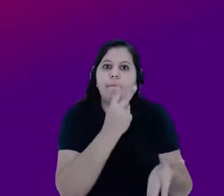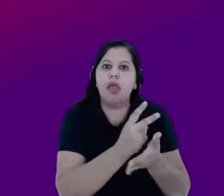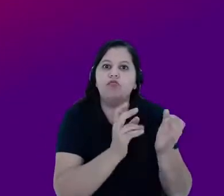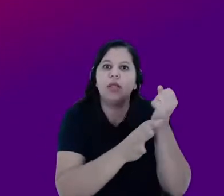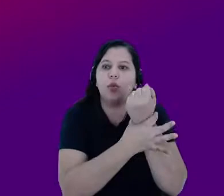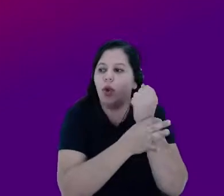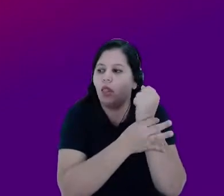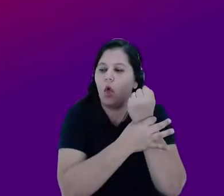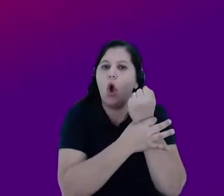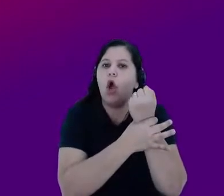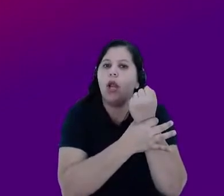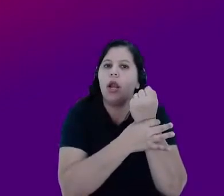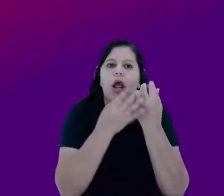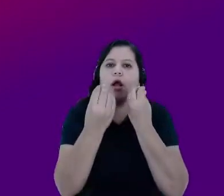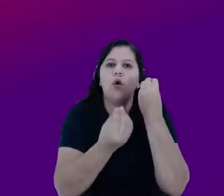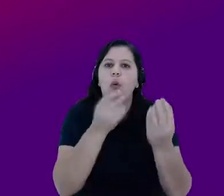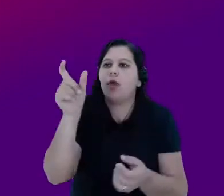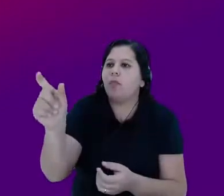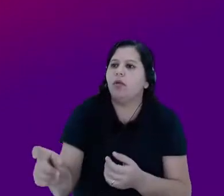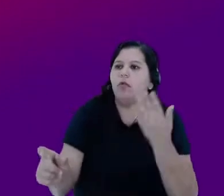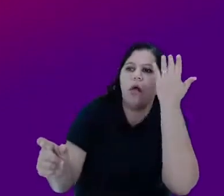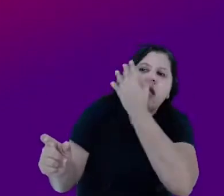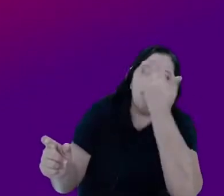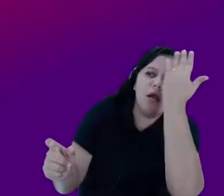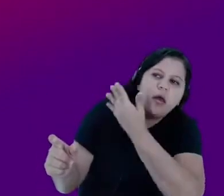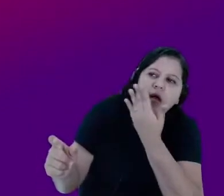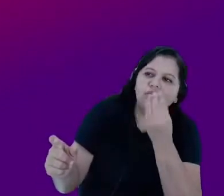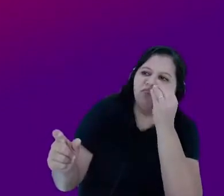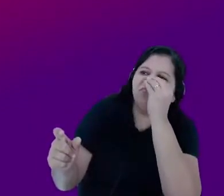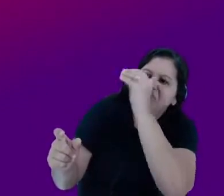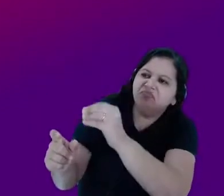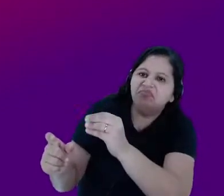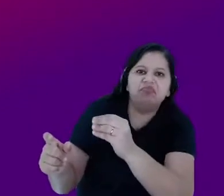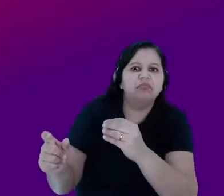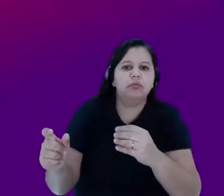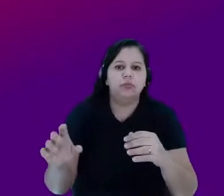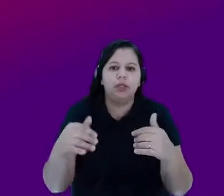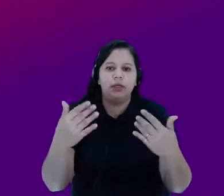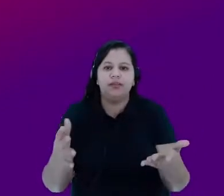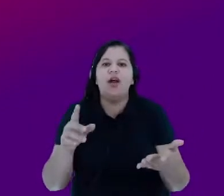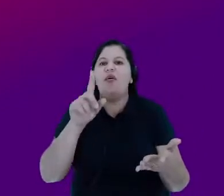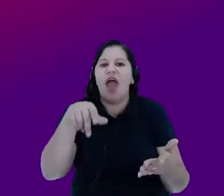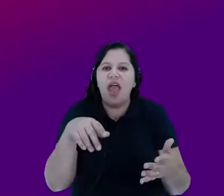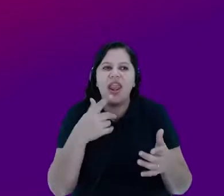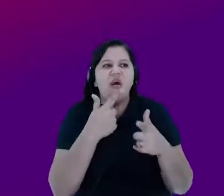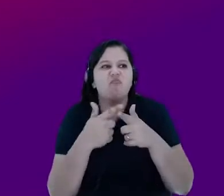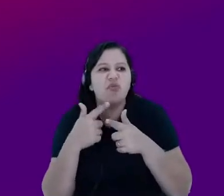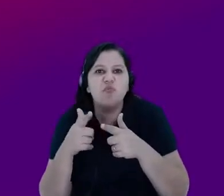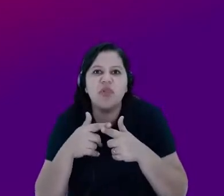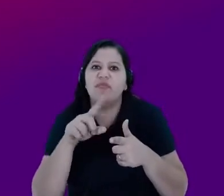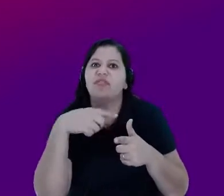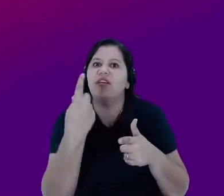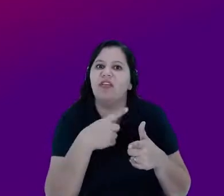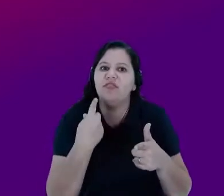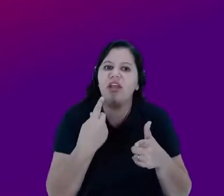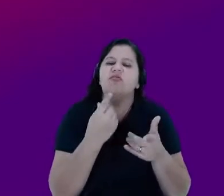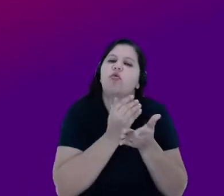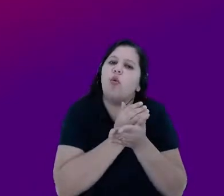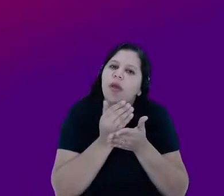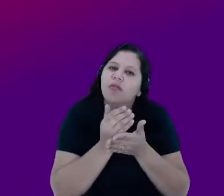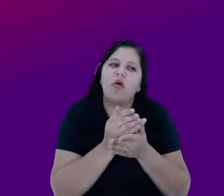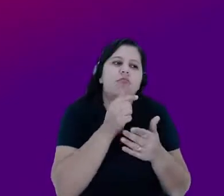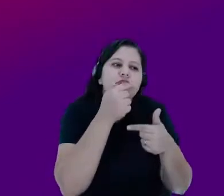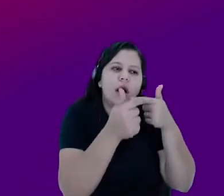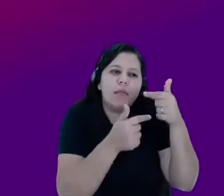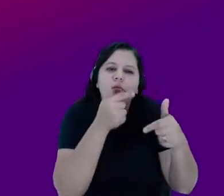elas não eram enxergadas de uma forma única. Então, esses eram gargalos que a gente precisava trabalhar. E aí, como é que a gente